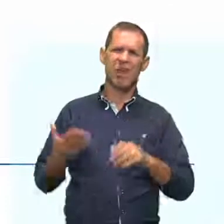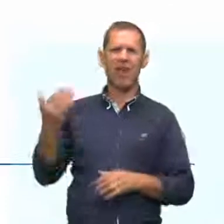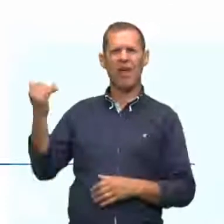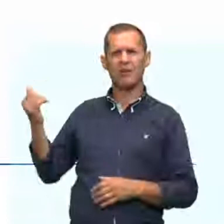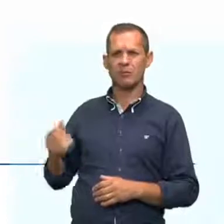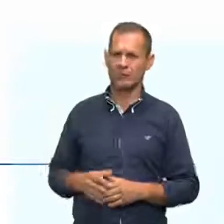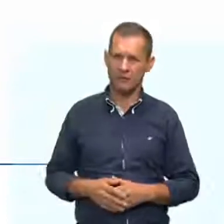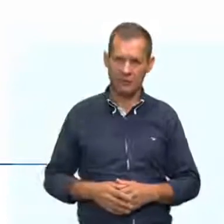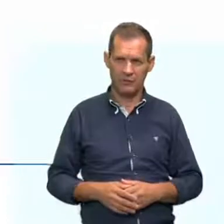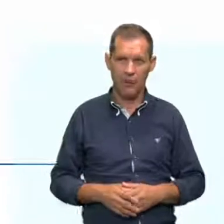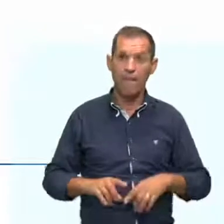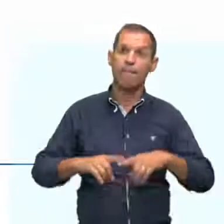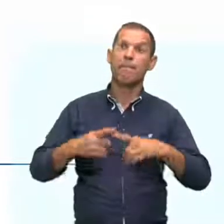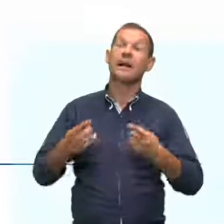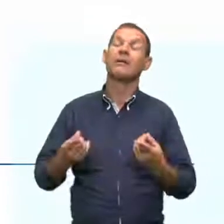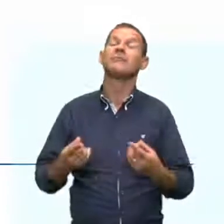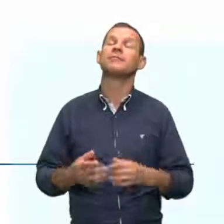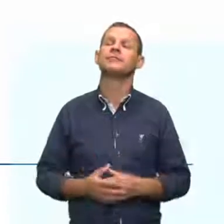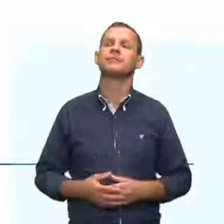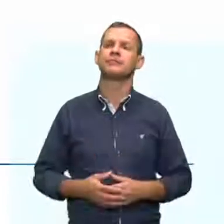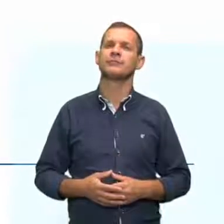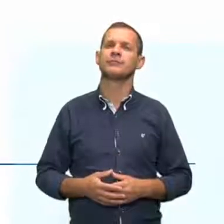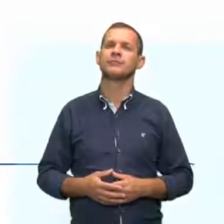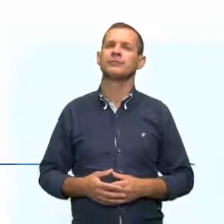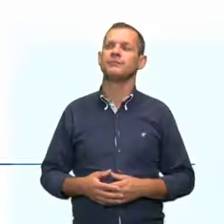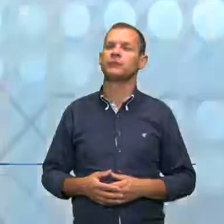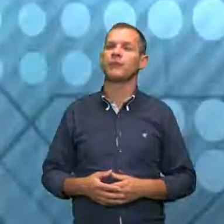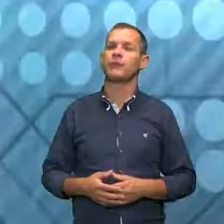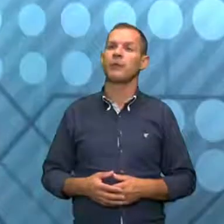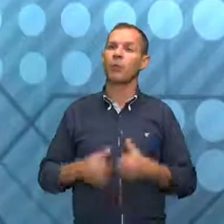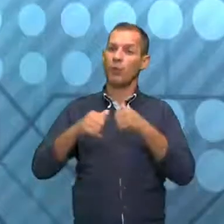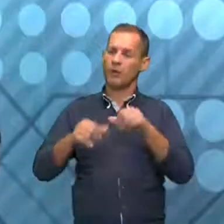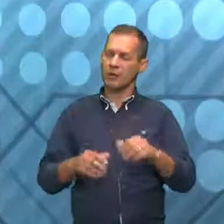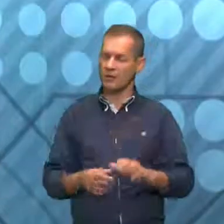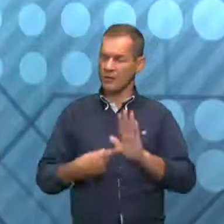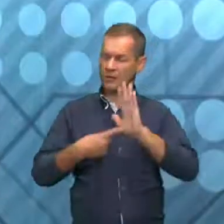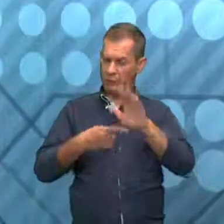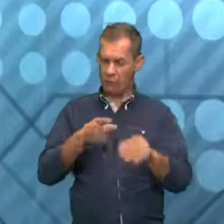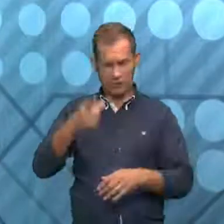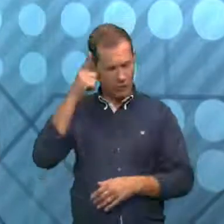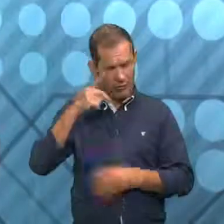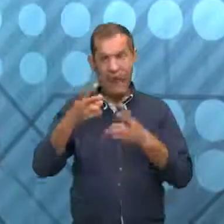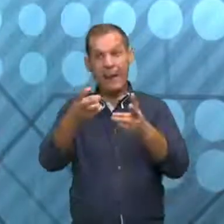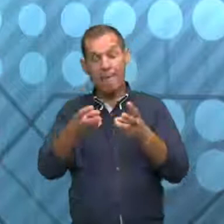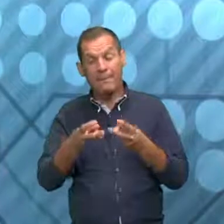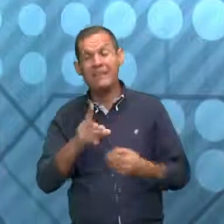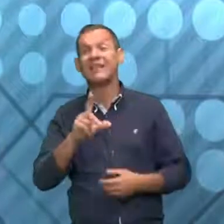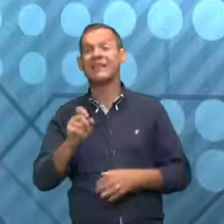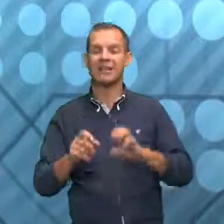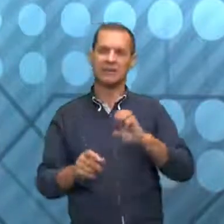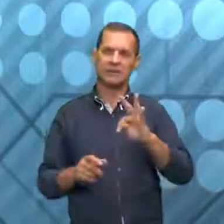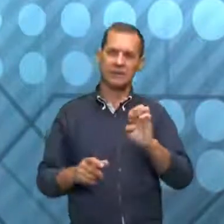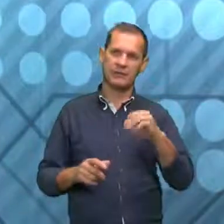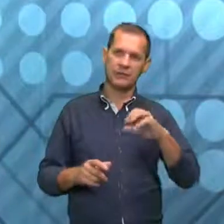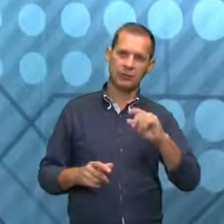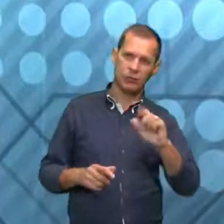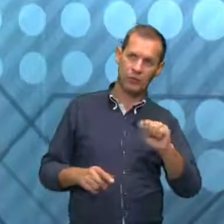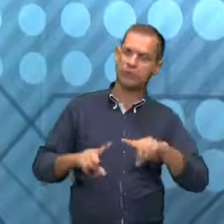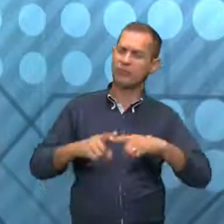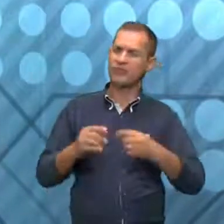antigamente. Então, com essa ilustração você consegue já perceber o que é a esteganografia,